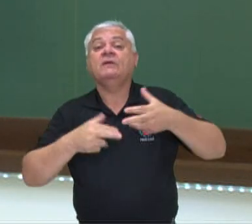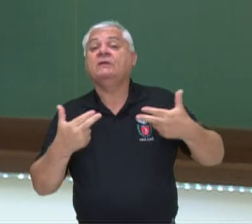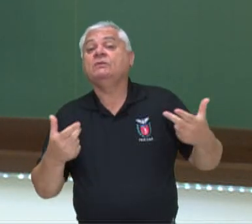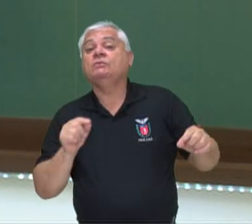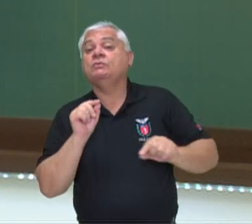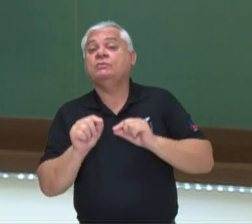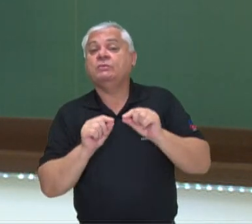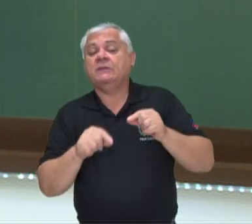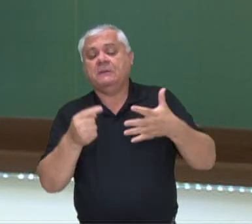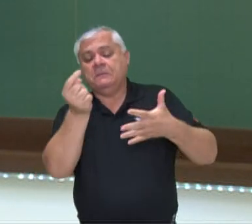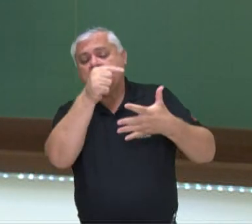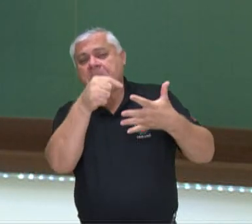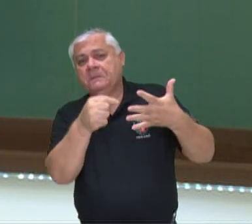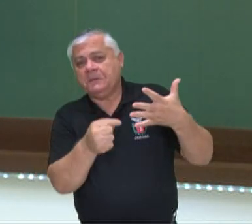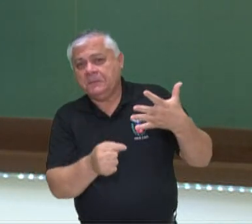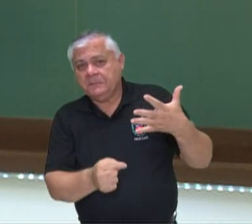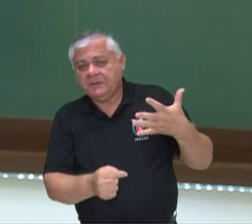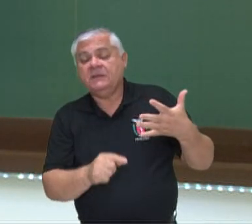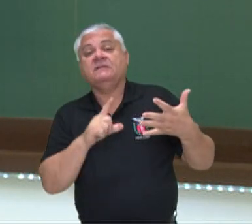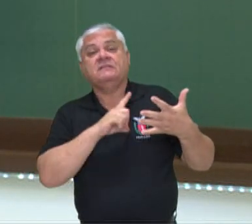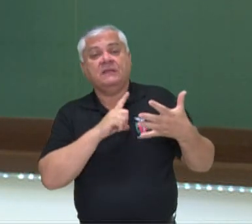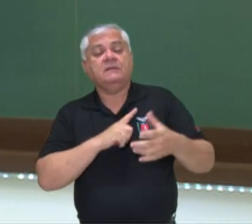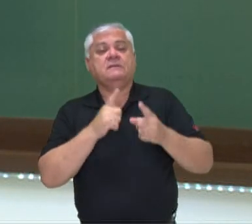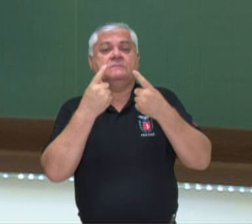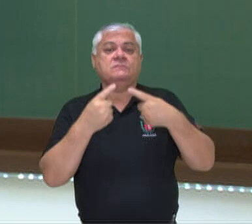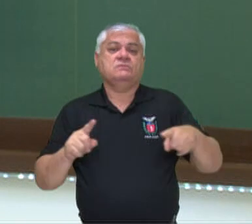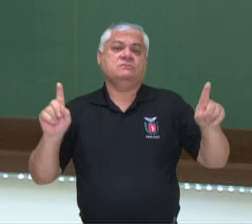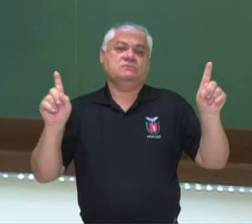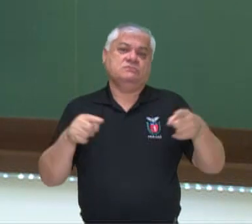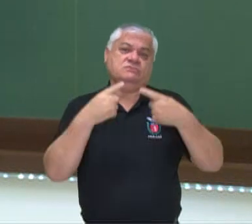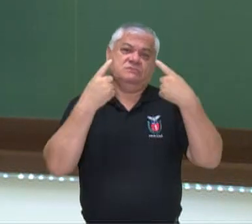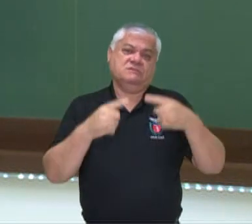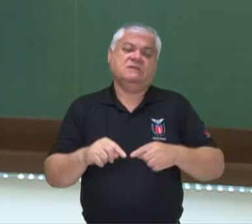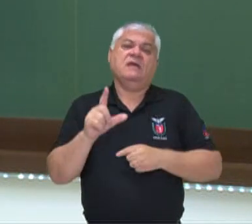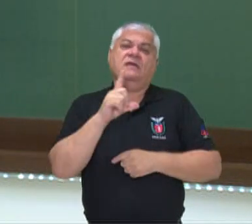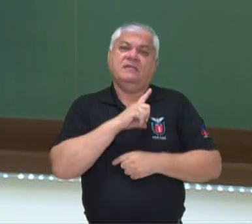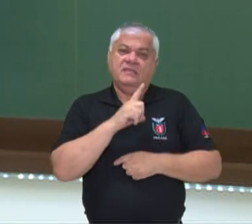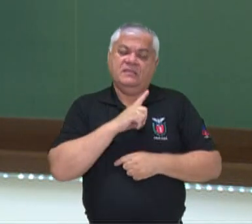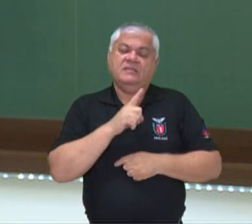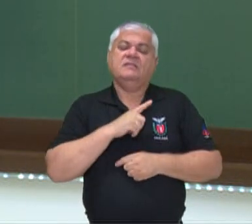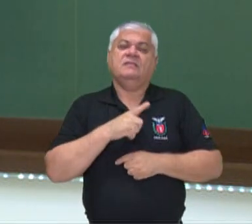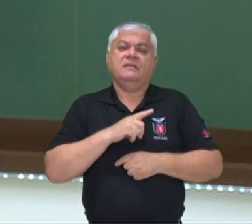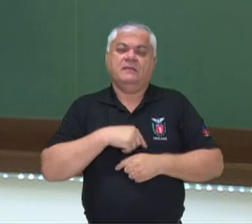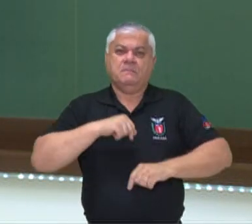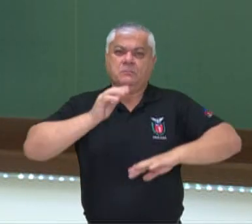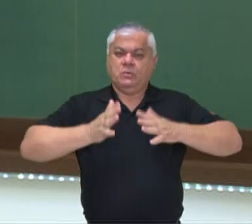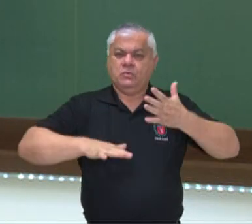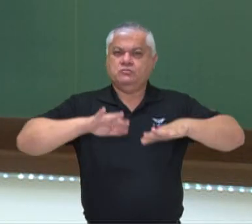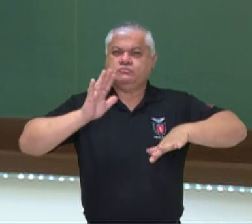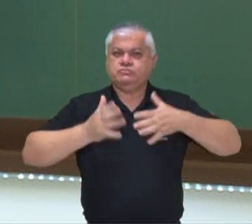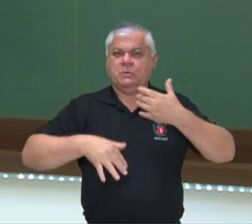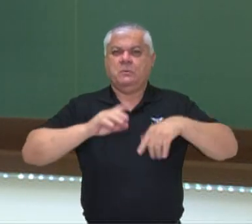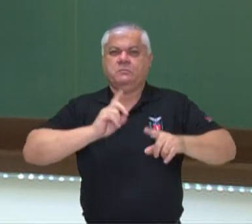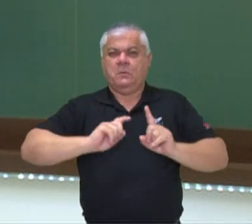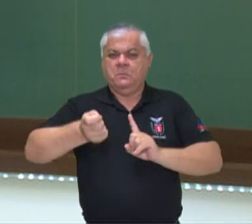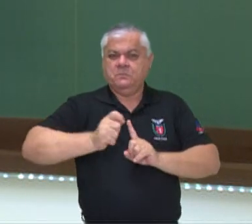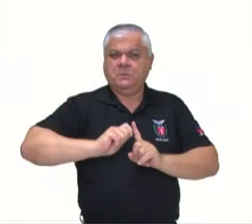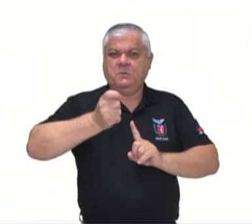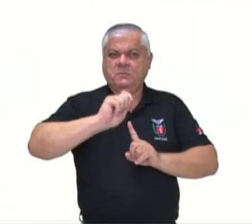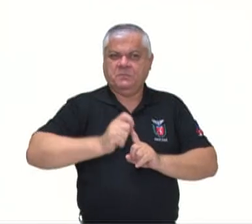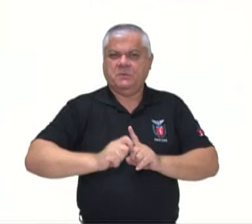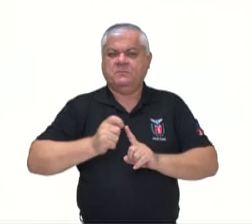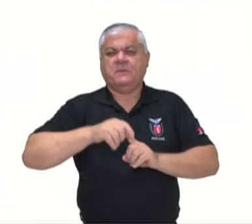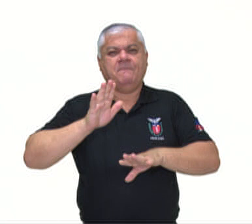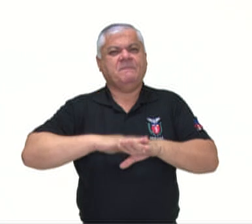ao som da música. São principalmente instrumentos de percussão, tá? Aí nós temos o